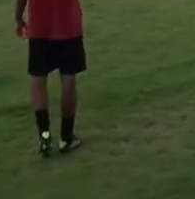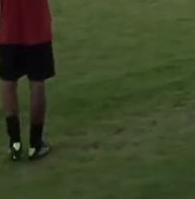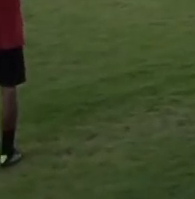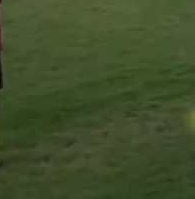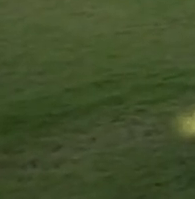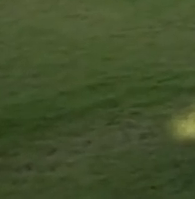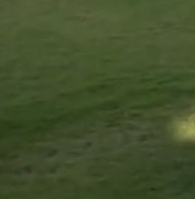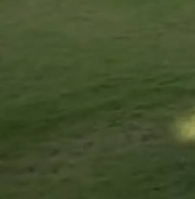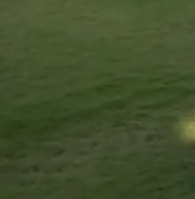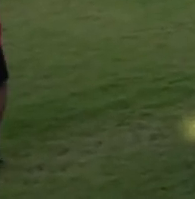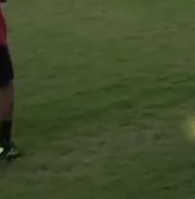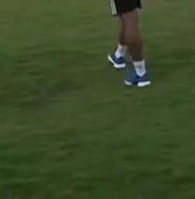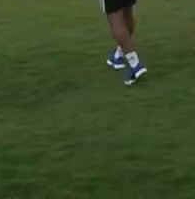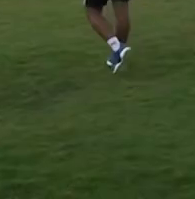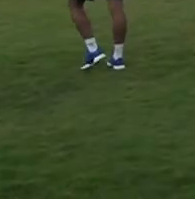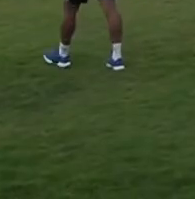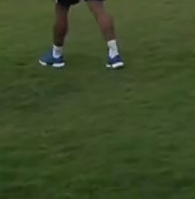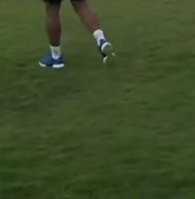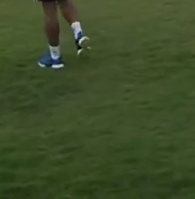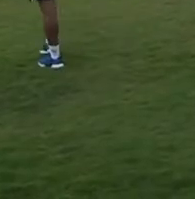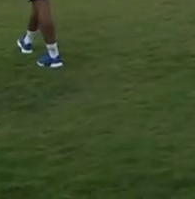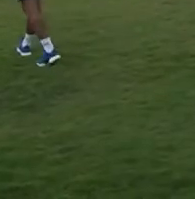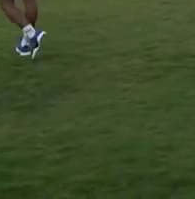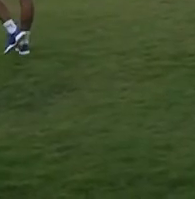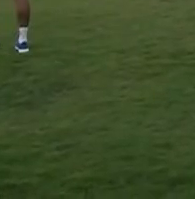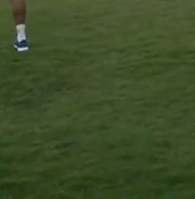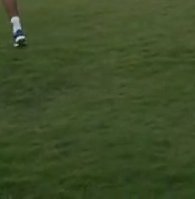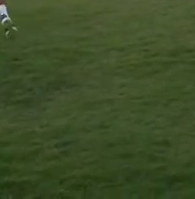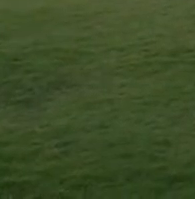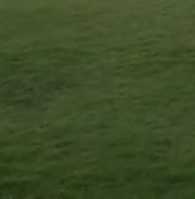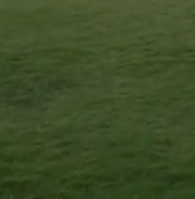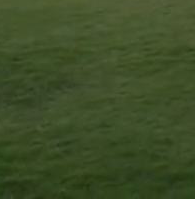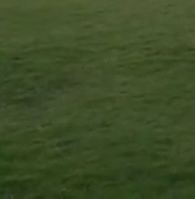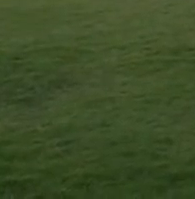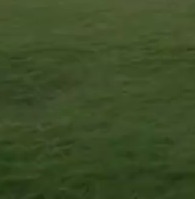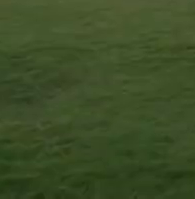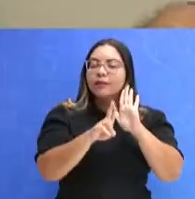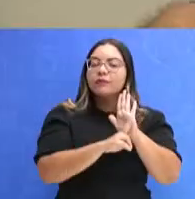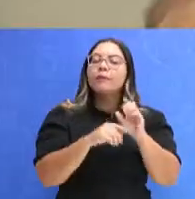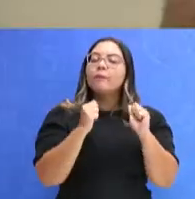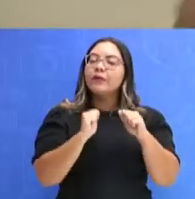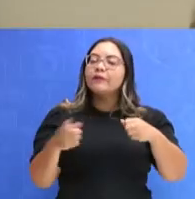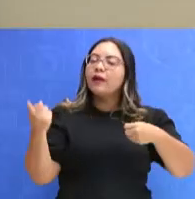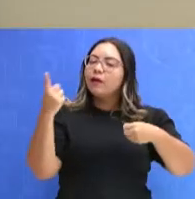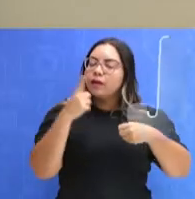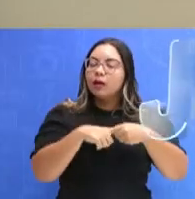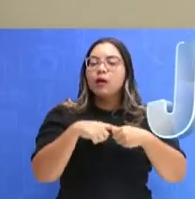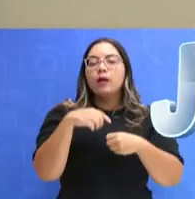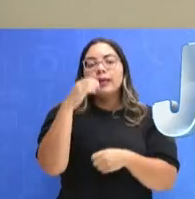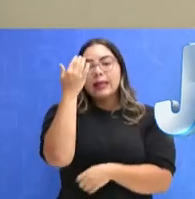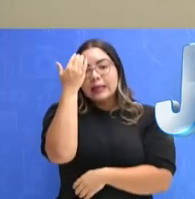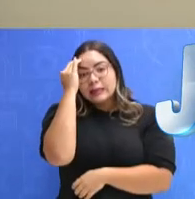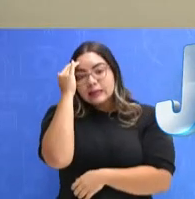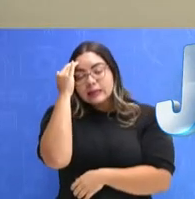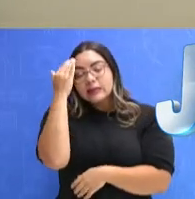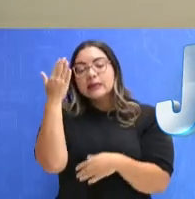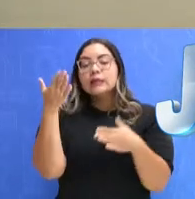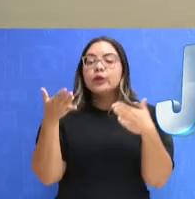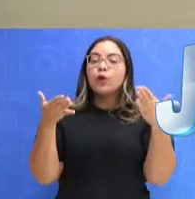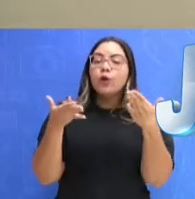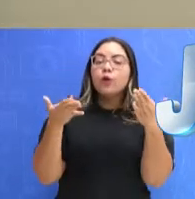beneficentes poderão ser realizados. As praças poliesportivas também serão contempladas. Entenda que esse momento que a